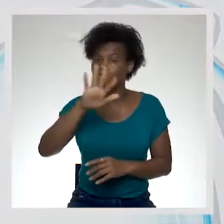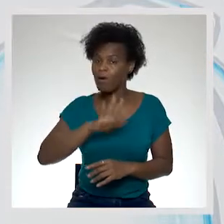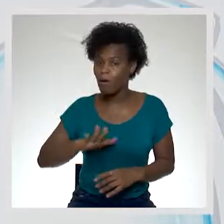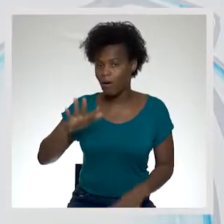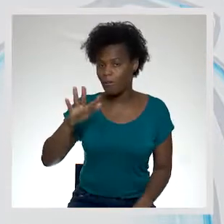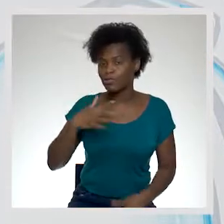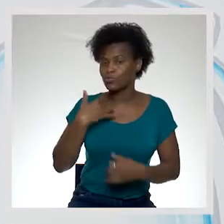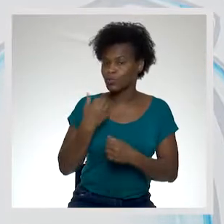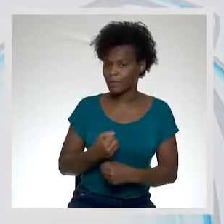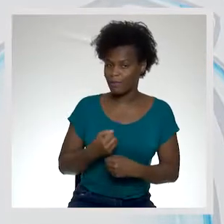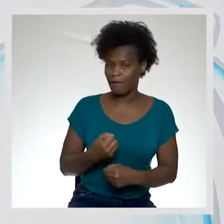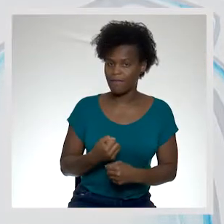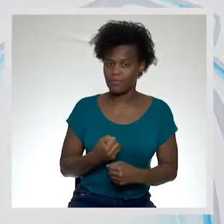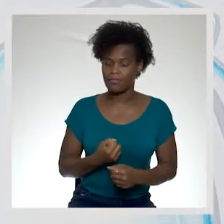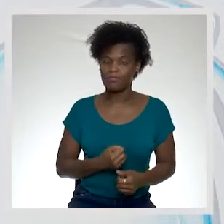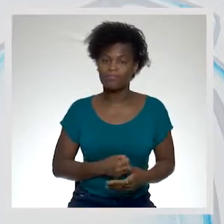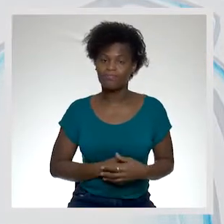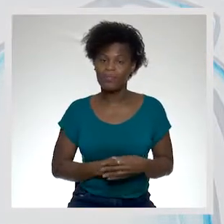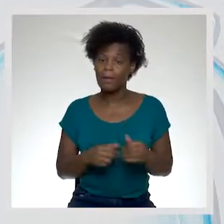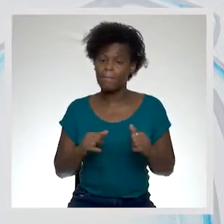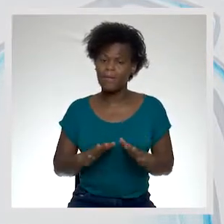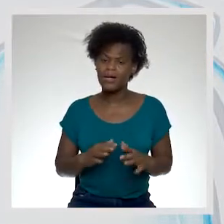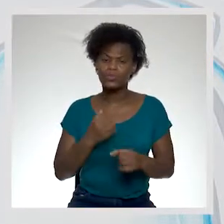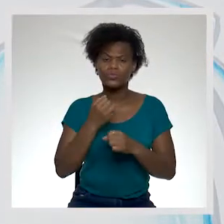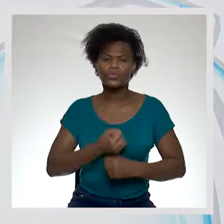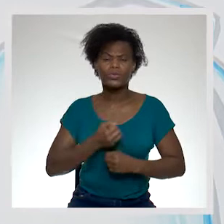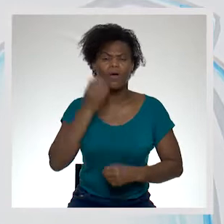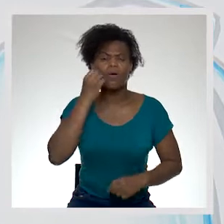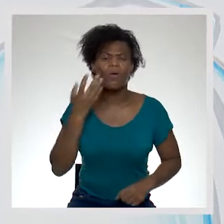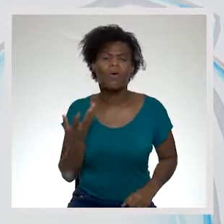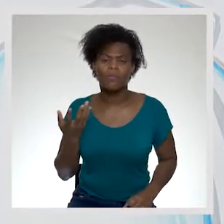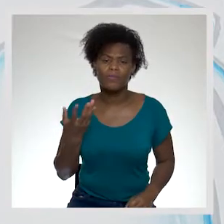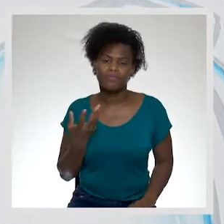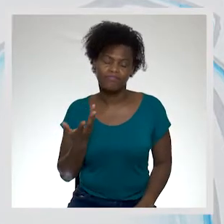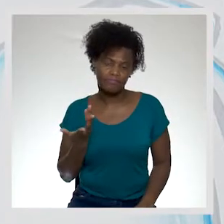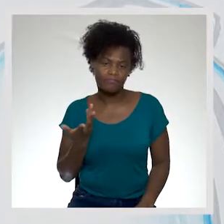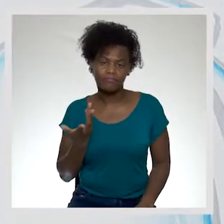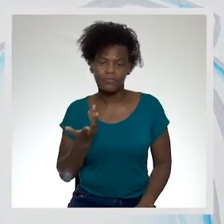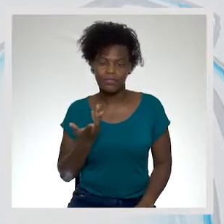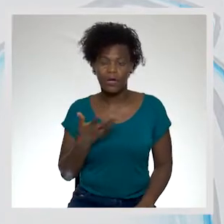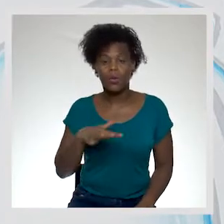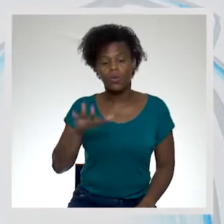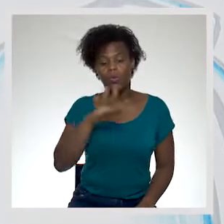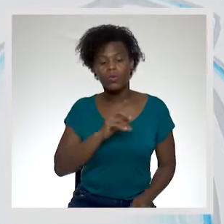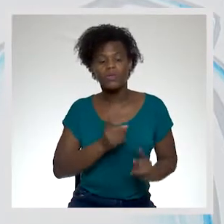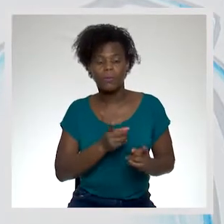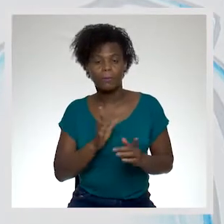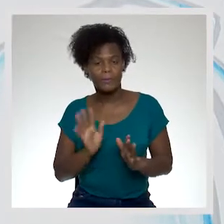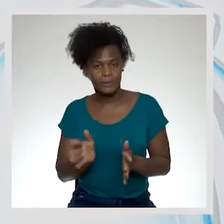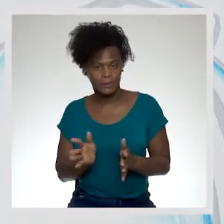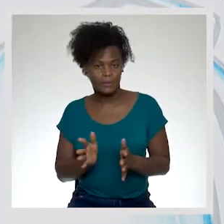forma sustentável. Mas sustentável como? Usar o que precisamos